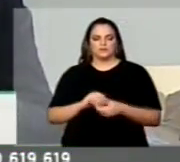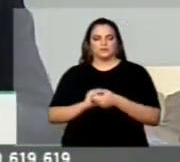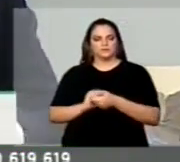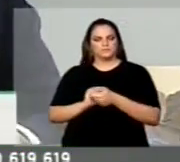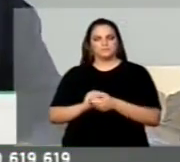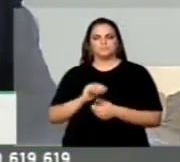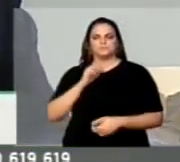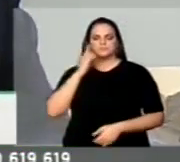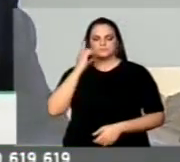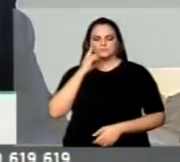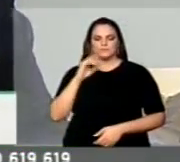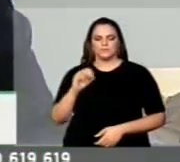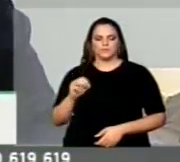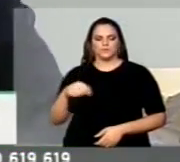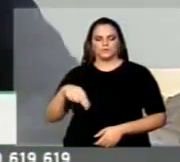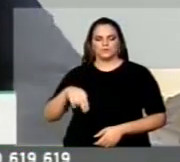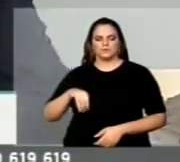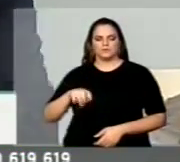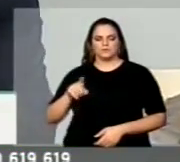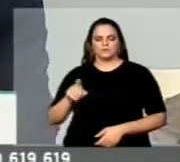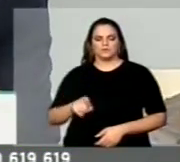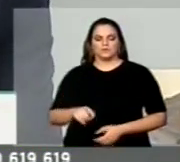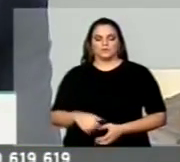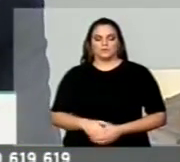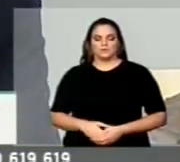Onyx, o primeiro reparo que eu quero fazer